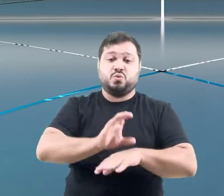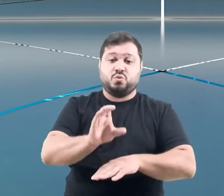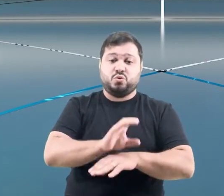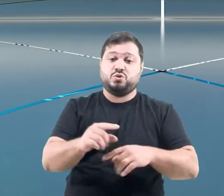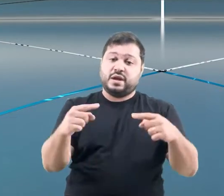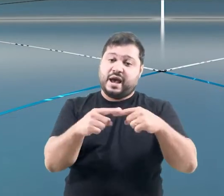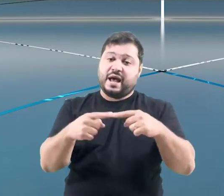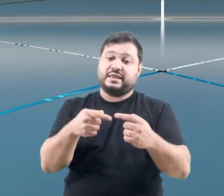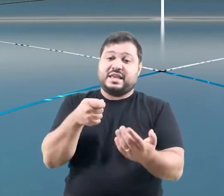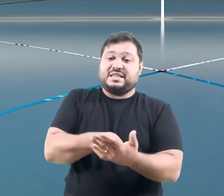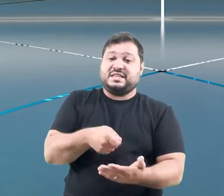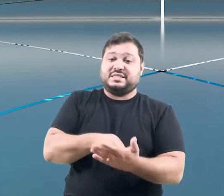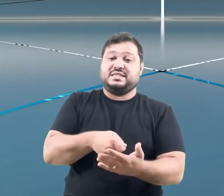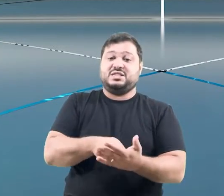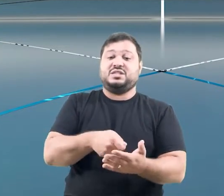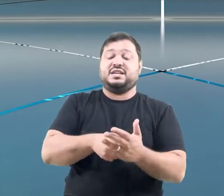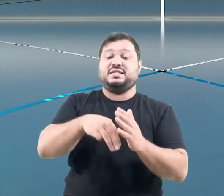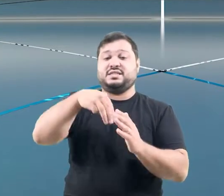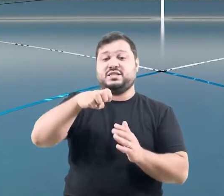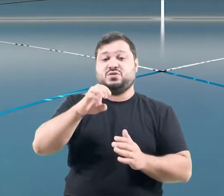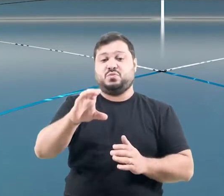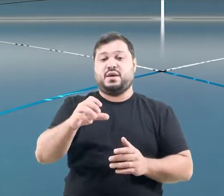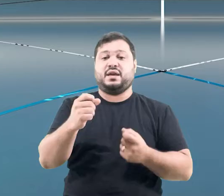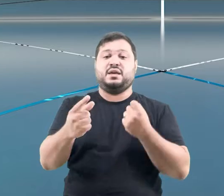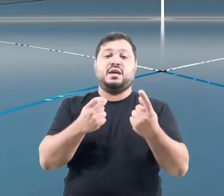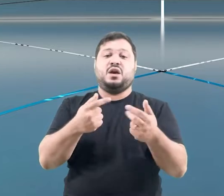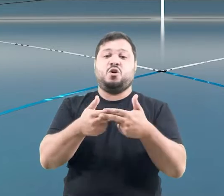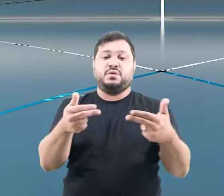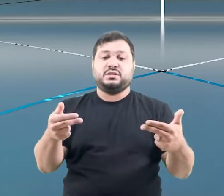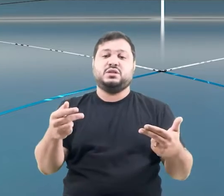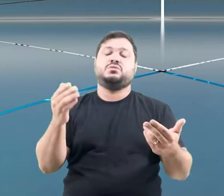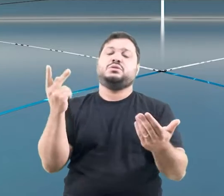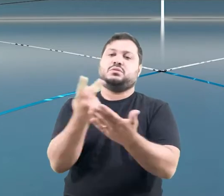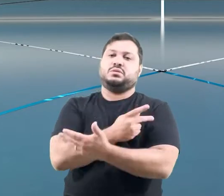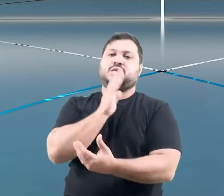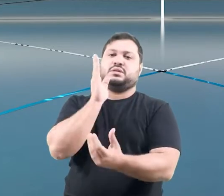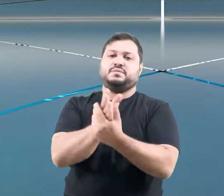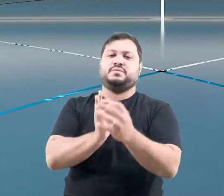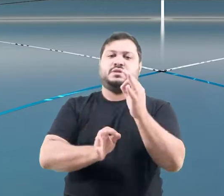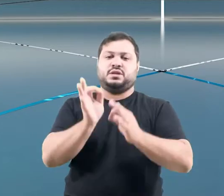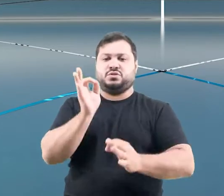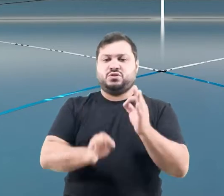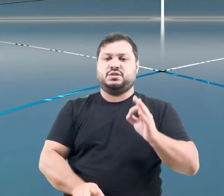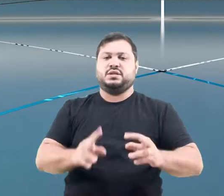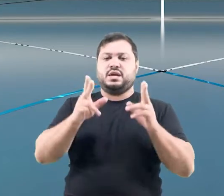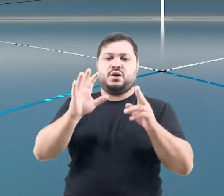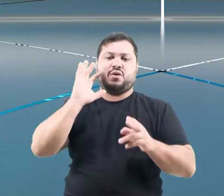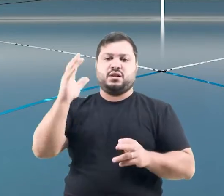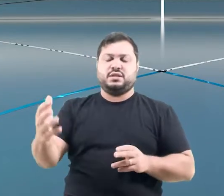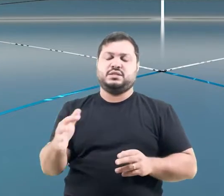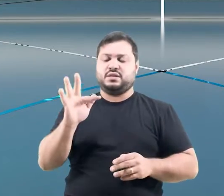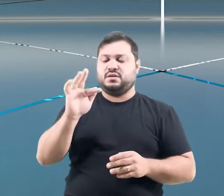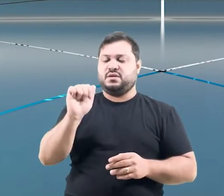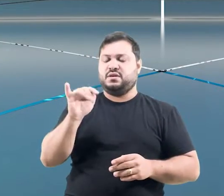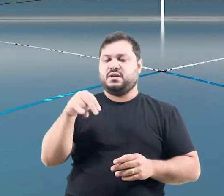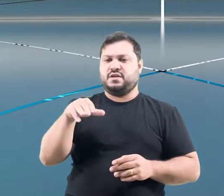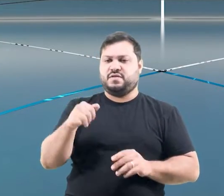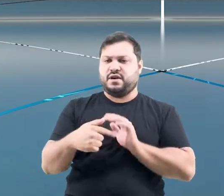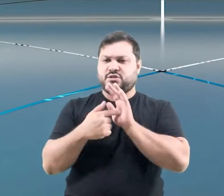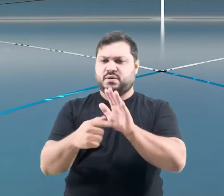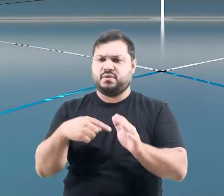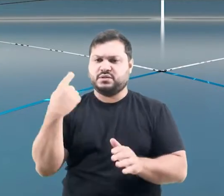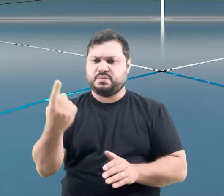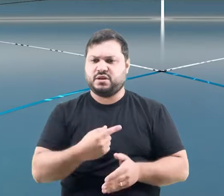curso atendem às exigências do MEC e algumas questões chegam à justiça, como na decisão que Fátima